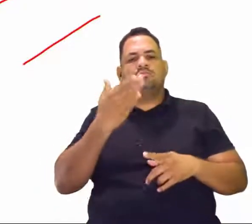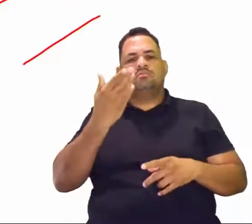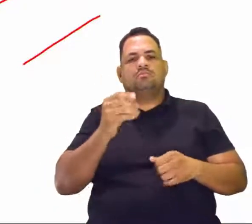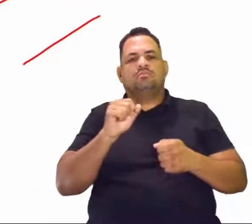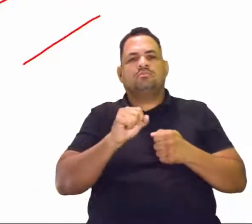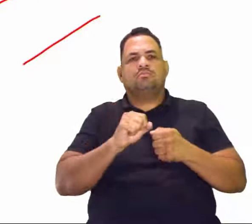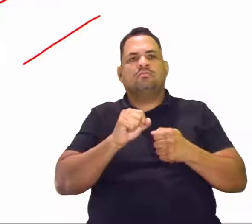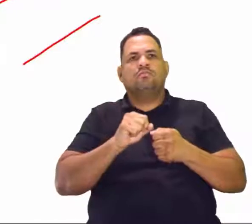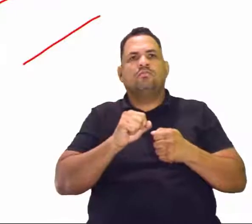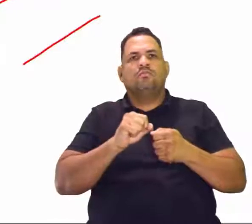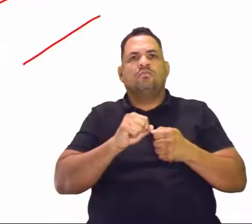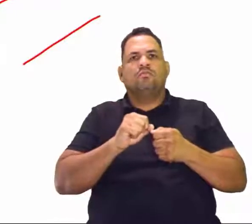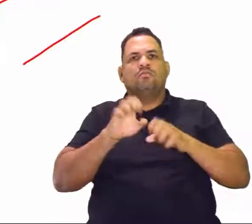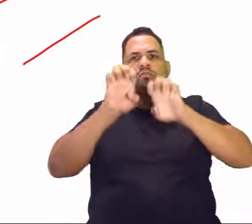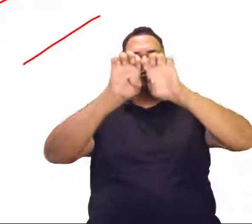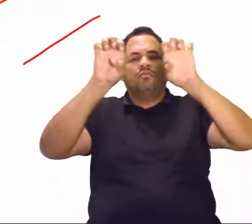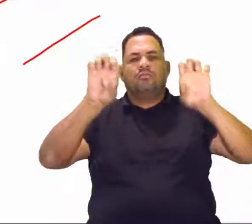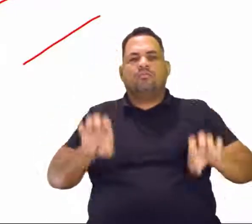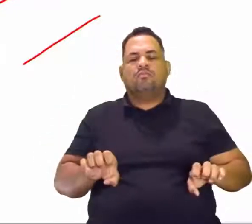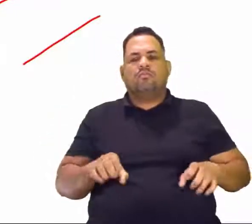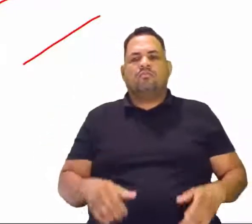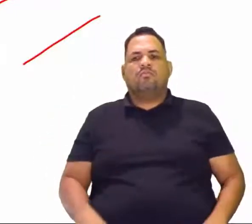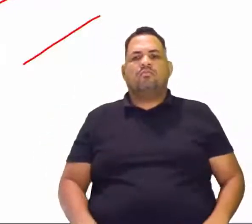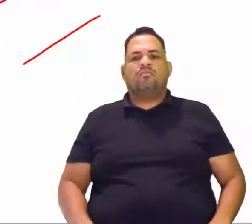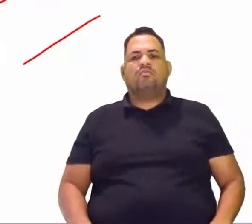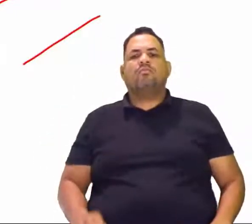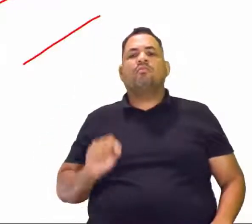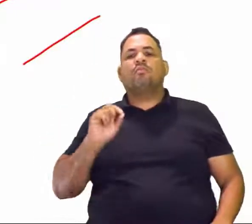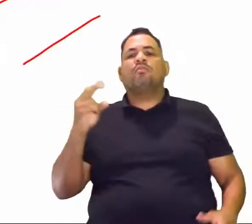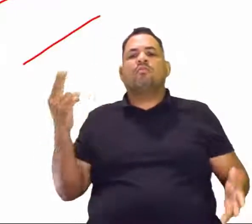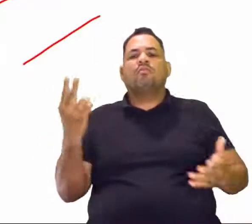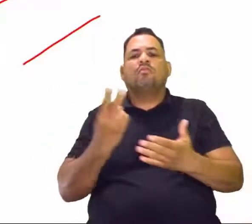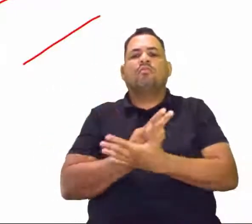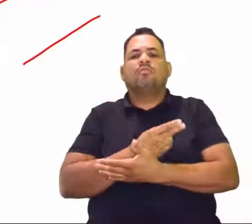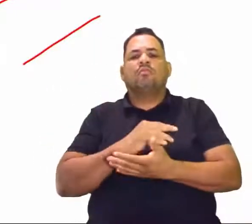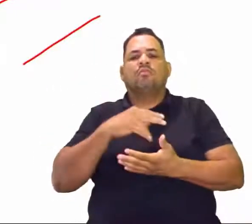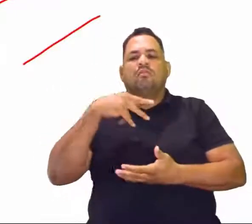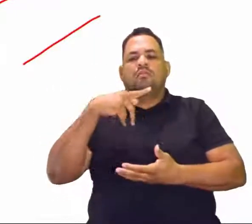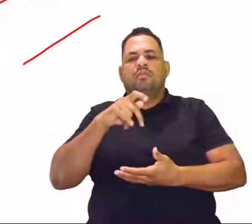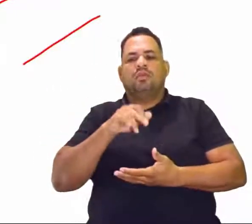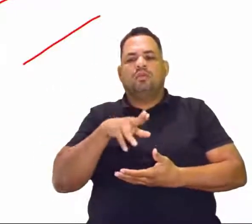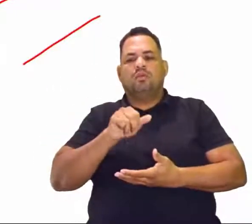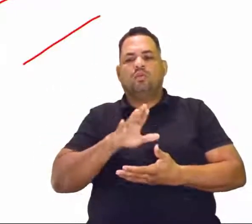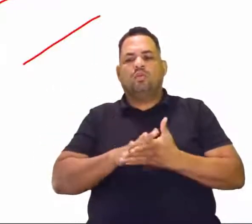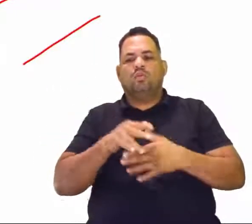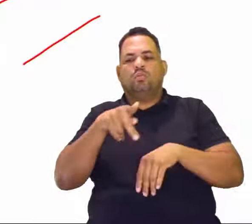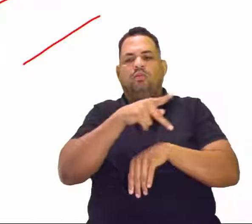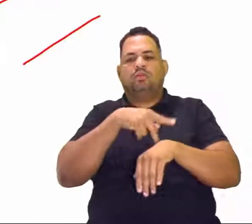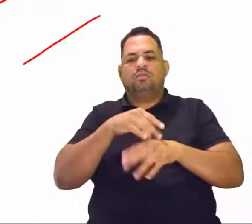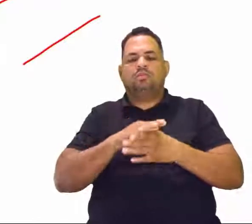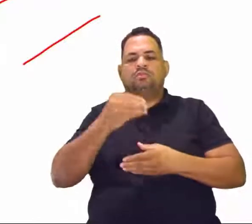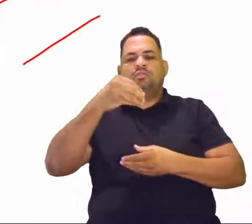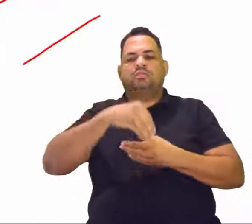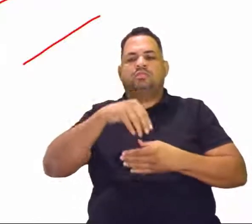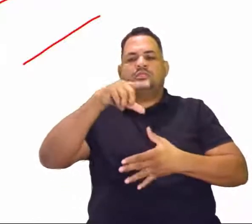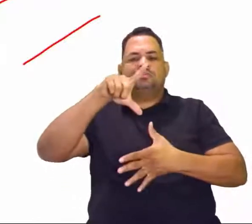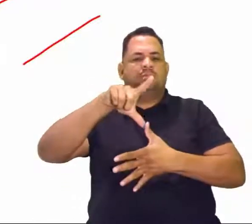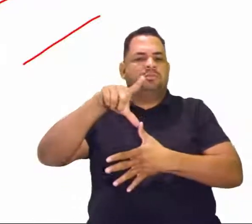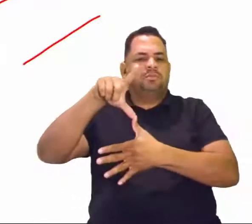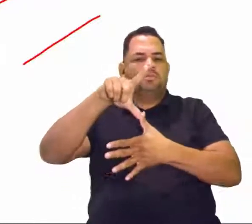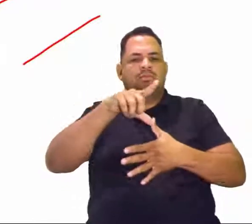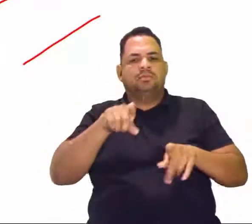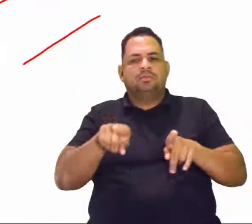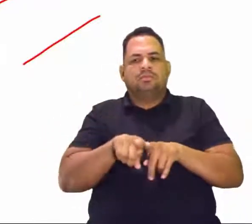ramo fez essa essa estrutura Gente o que aconteceu com peru peru não faz parte da América então